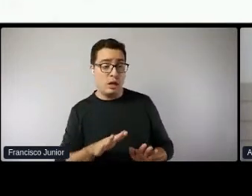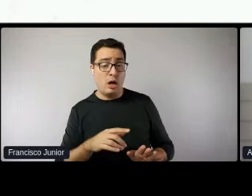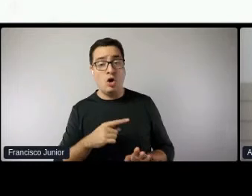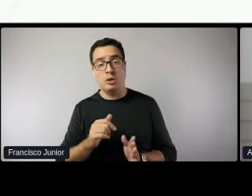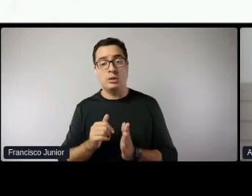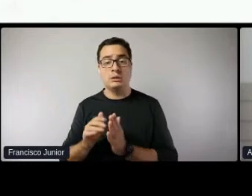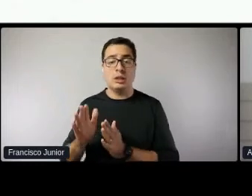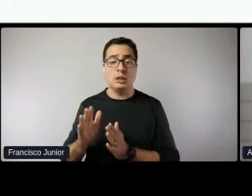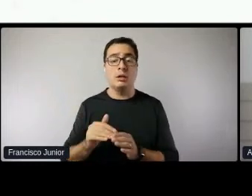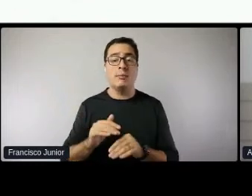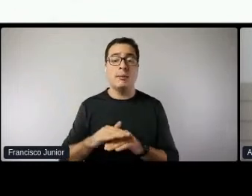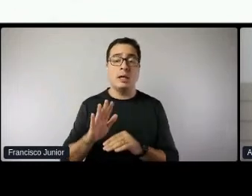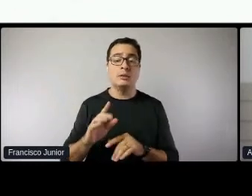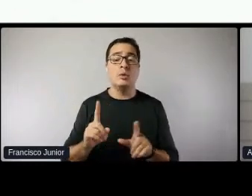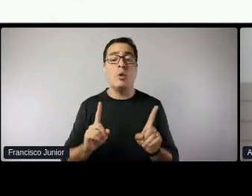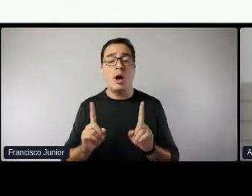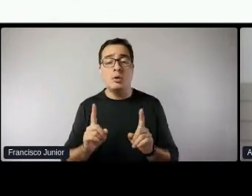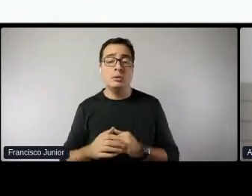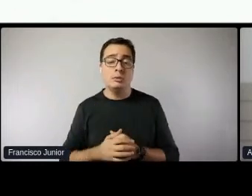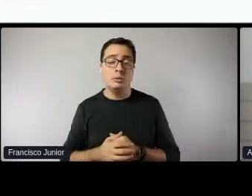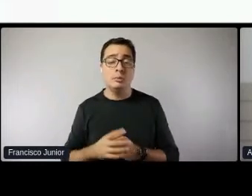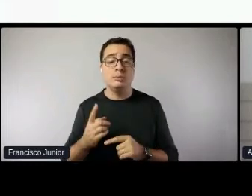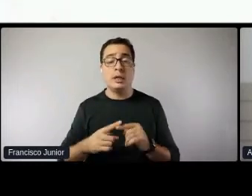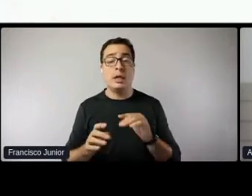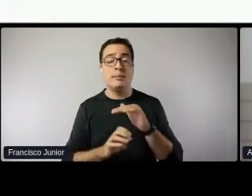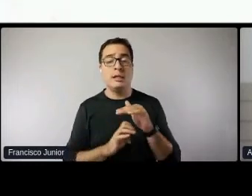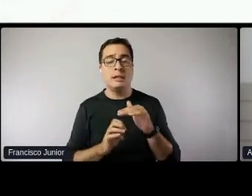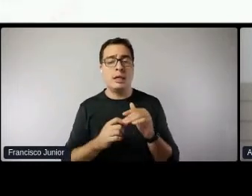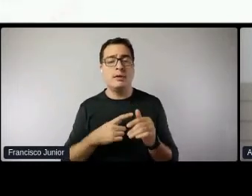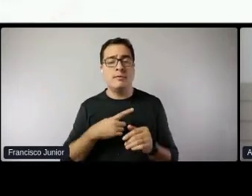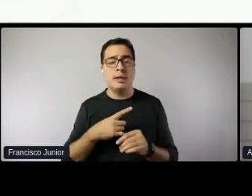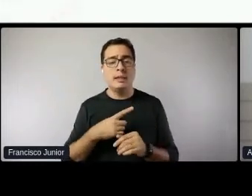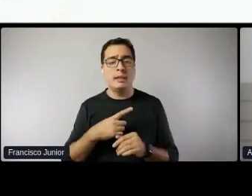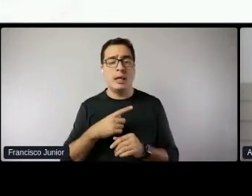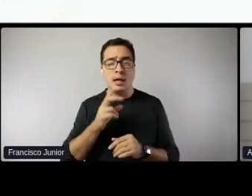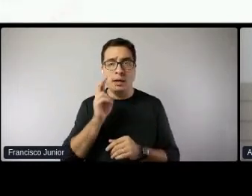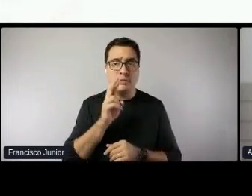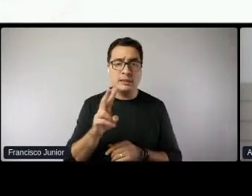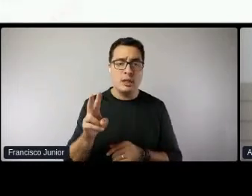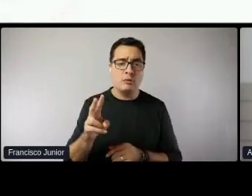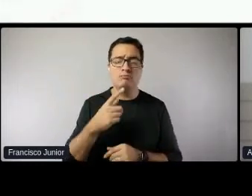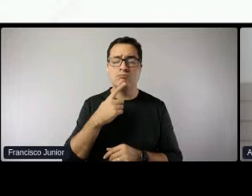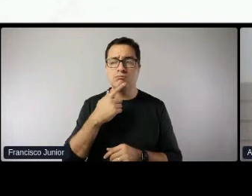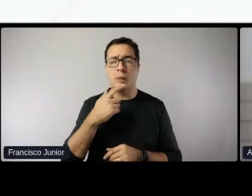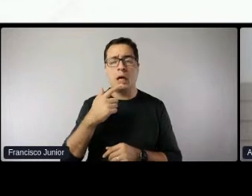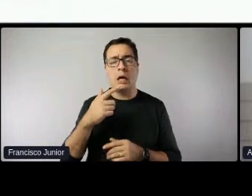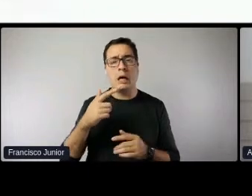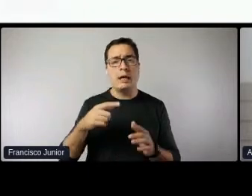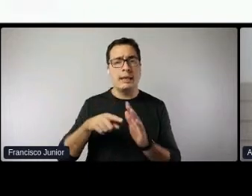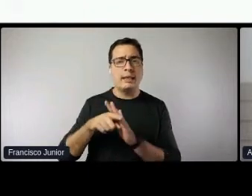desligando mais, porque aí a empresa vai ter essa visão crítica analítica, né.